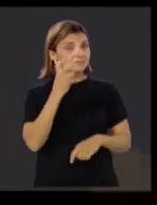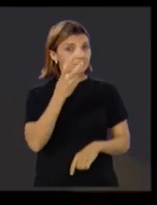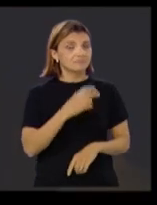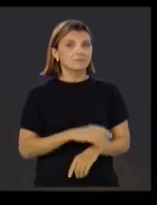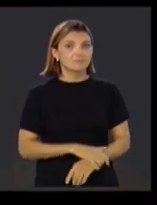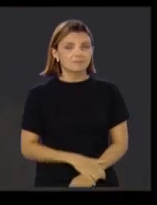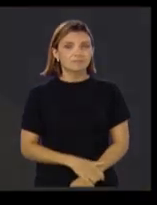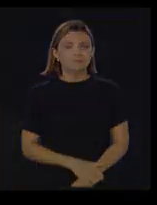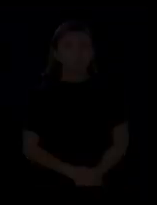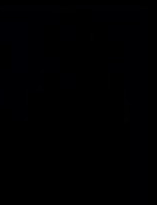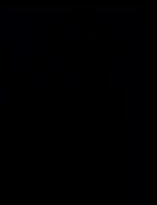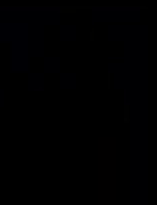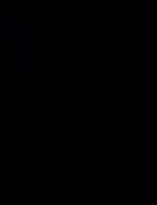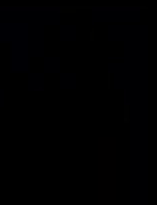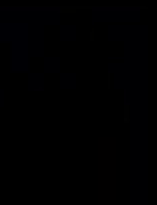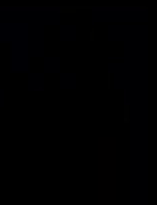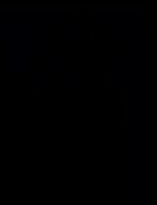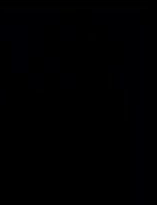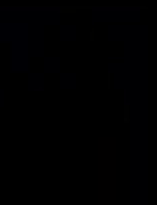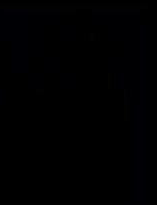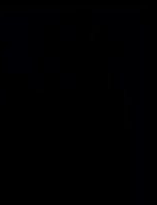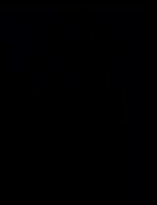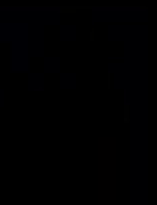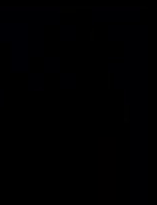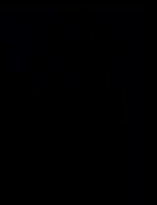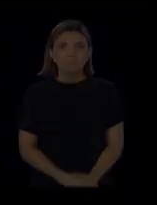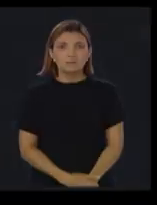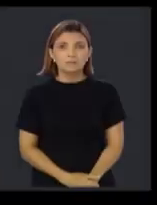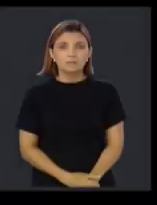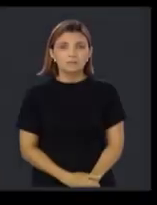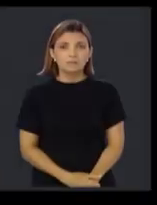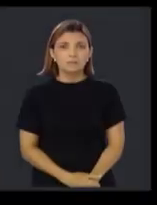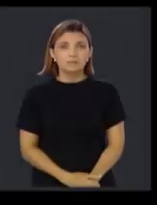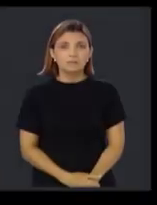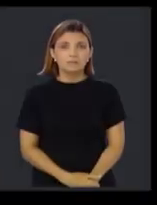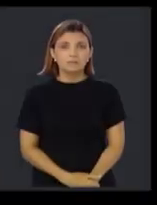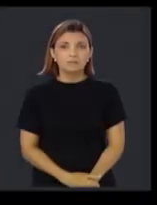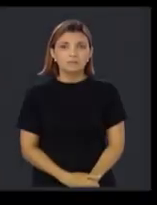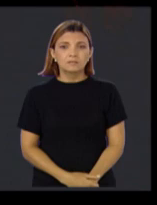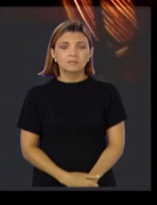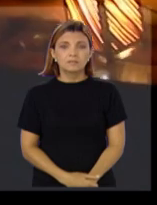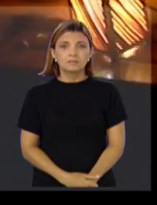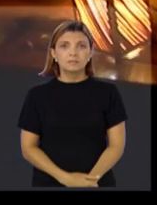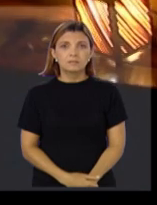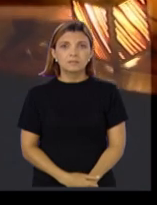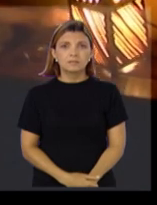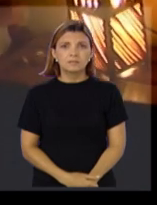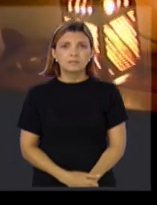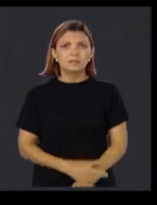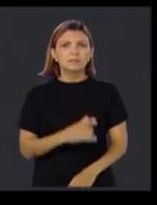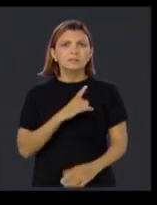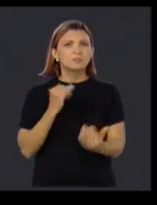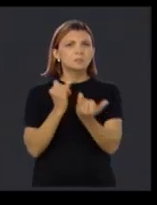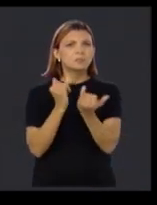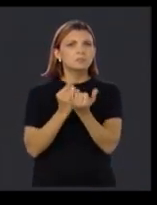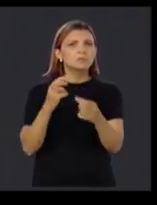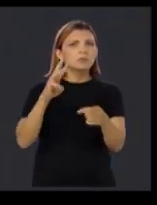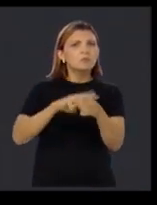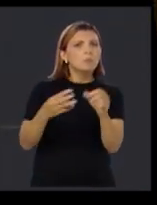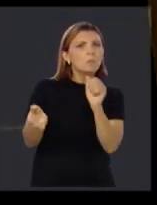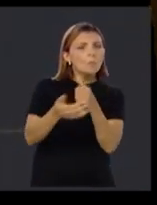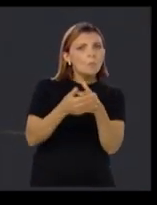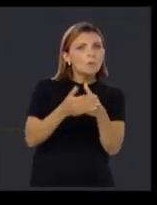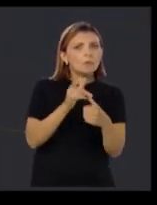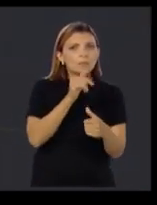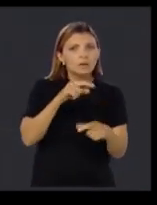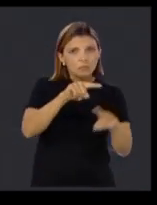começa cedo. Não, isso não é cedo. 5 da manhã? Nossa, Jorge, acho que é uns 3 ou 4 dessa vez. É mesmo? Tenho certeza. Tinha um